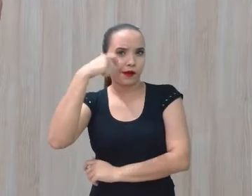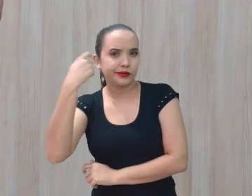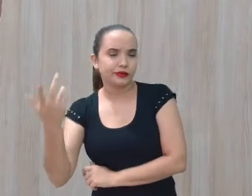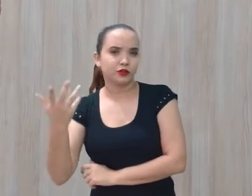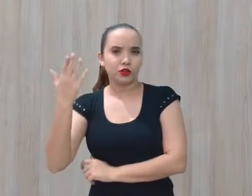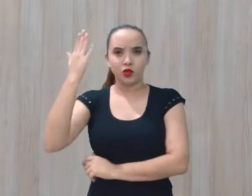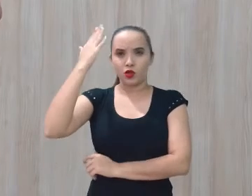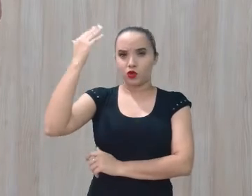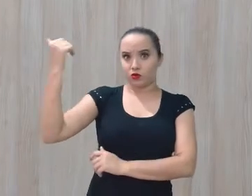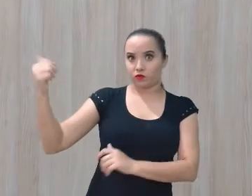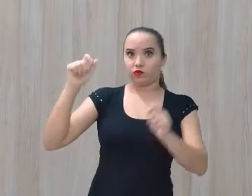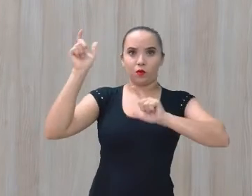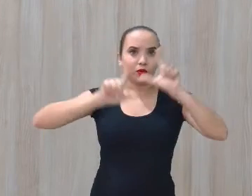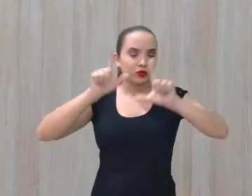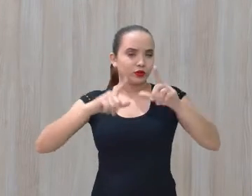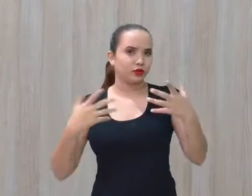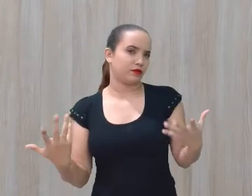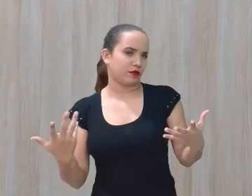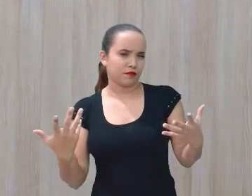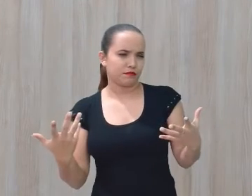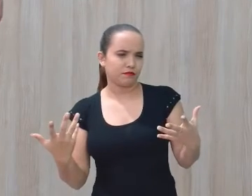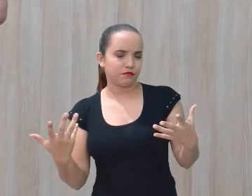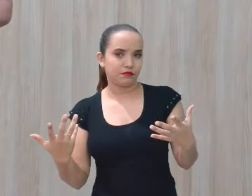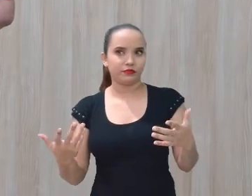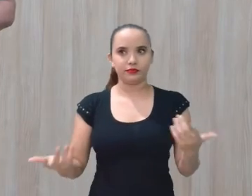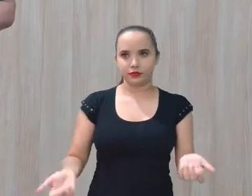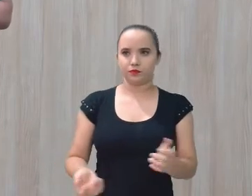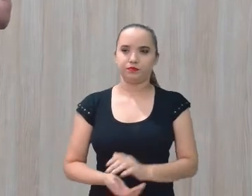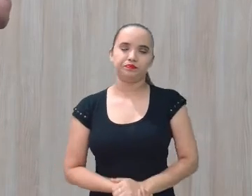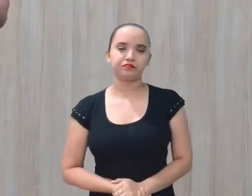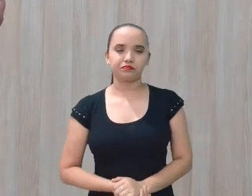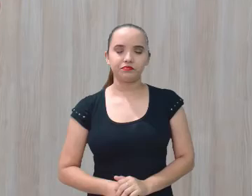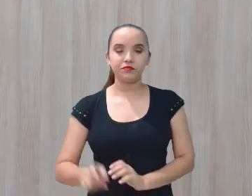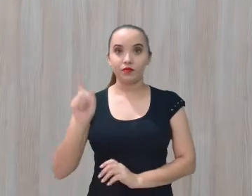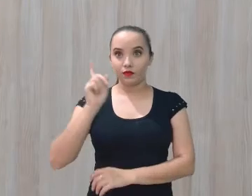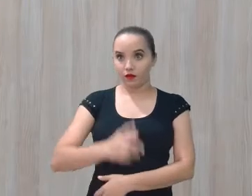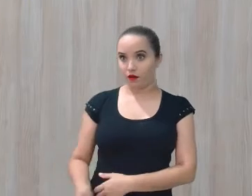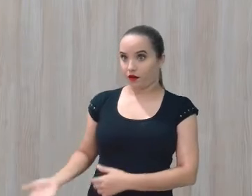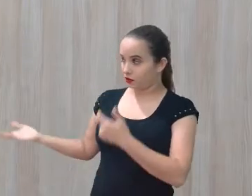que é muito assistida por vocês? Então,